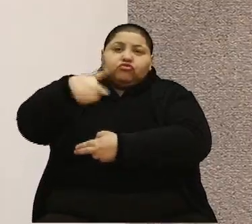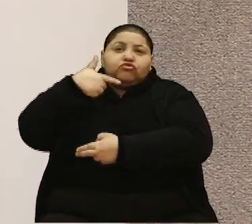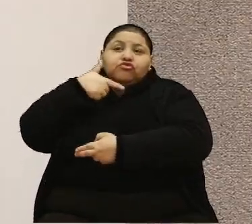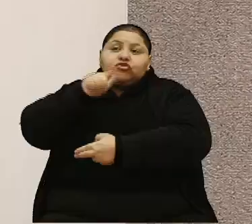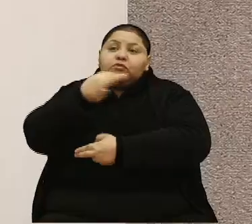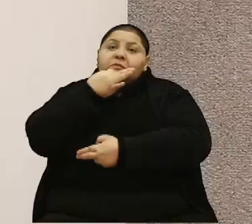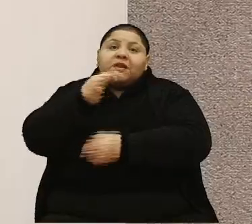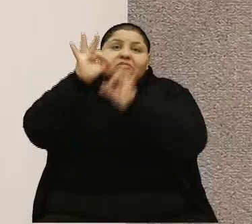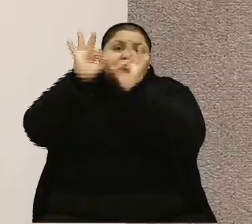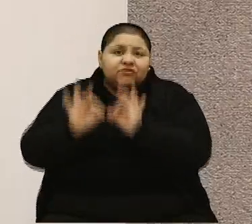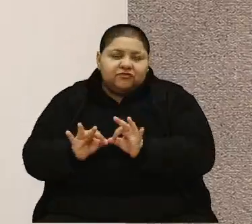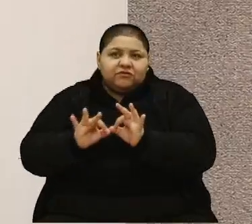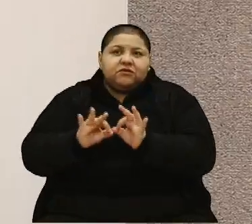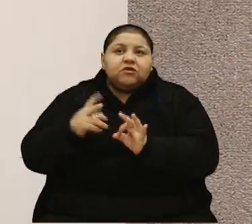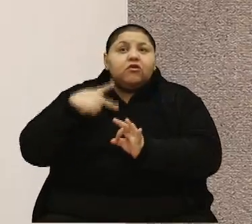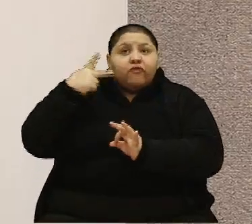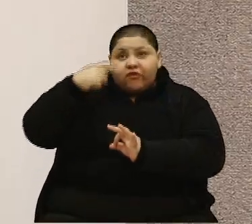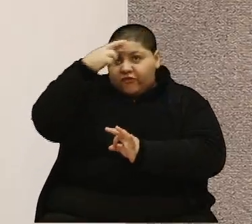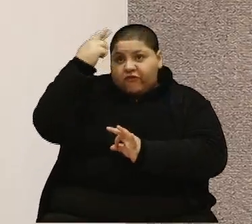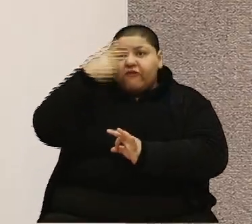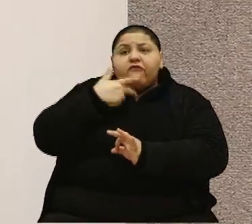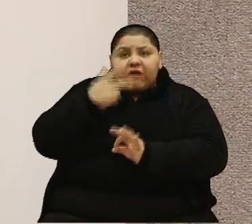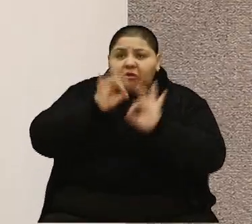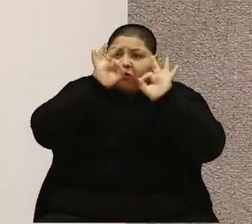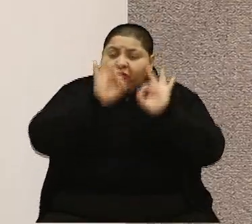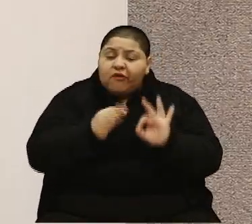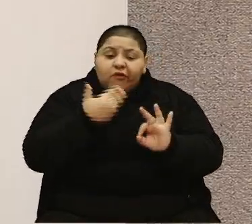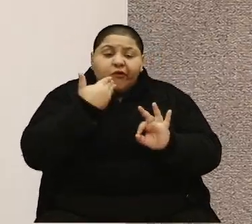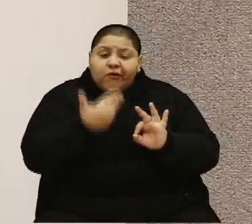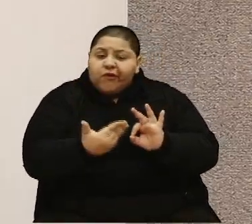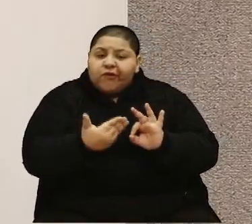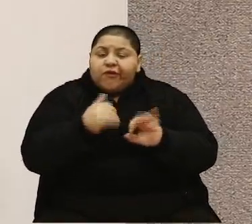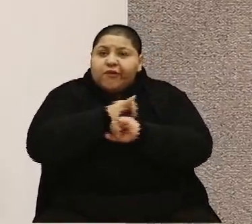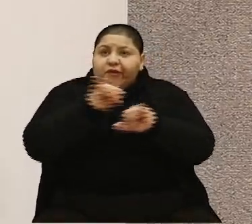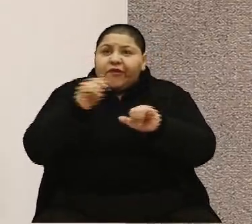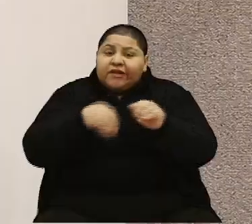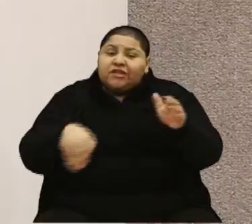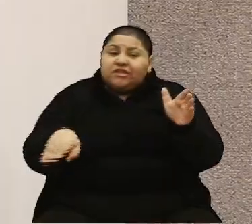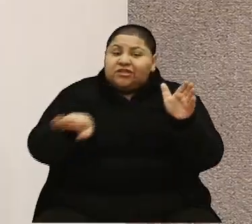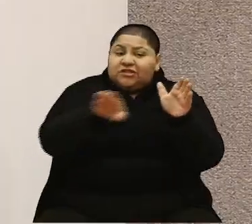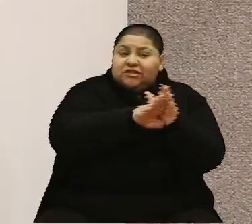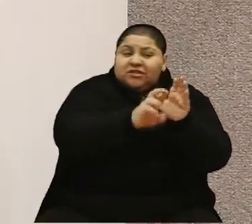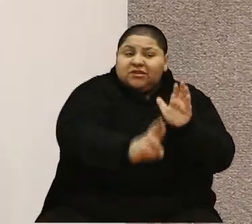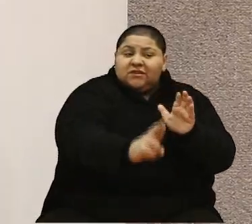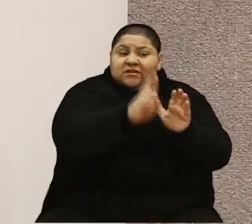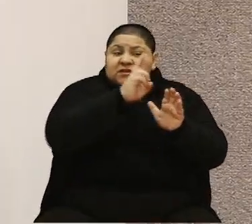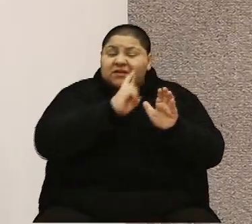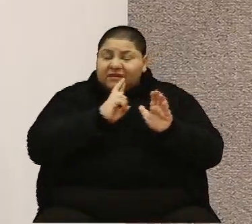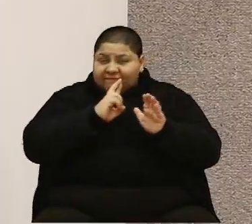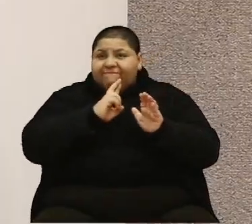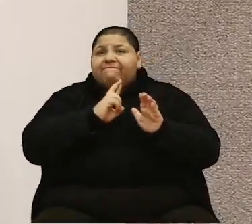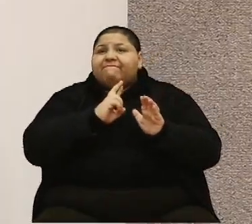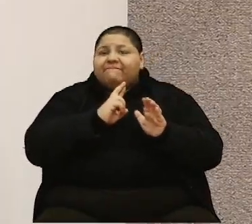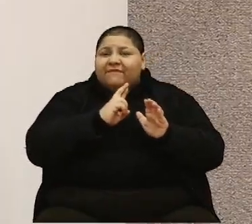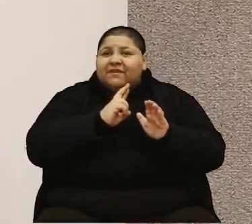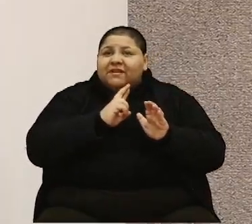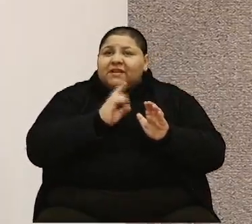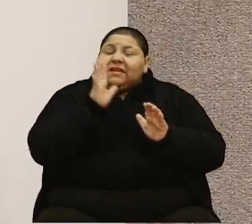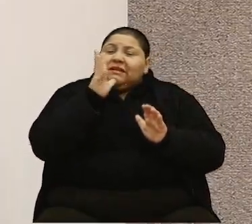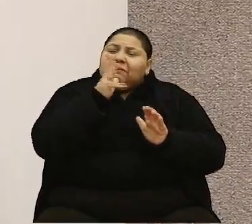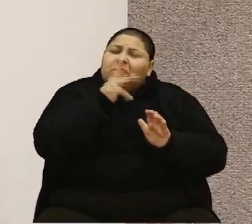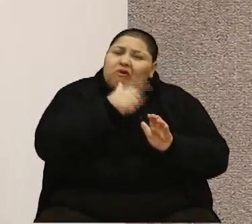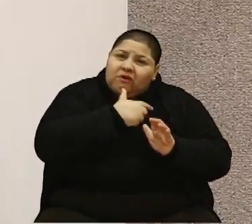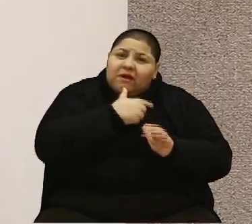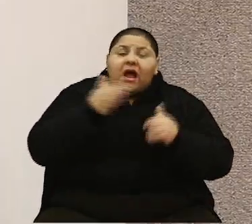porque de fato o vereador Rafael falou uma verdade, que às vezes um pedido de informações até chegar lá, receber uma resposta e retornar para nós, ele leva muito